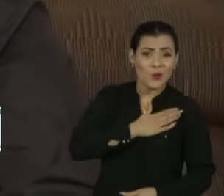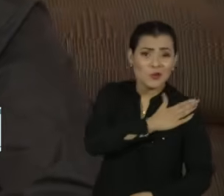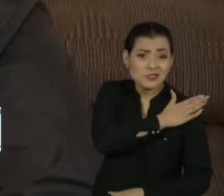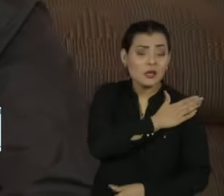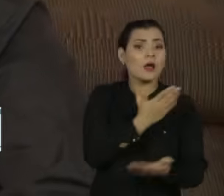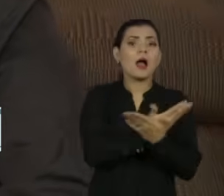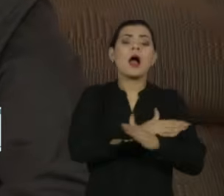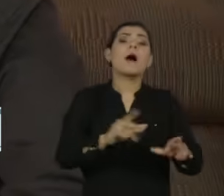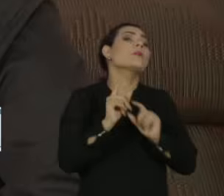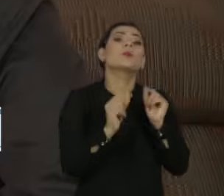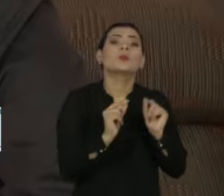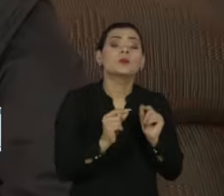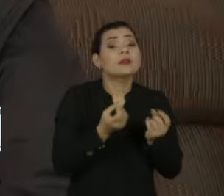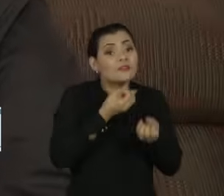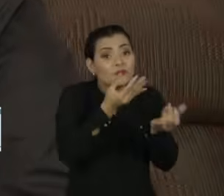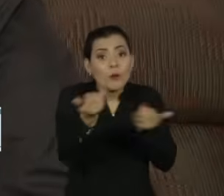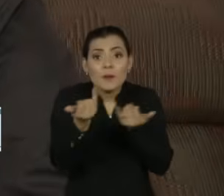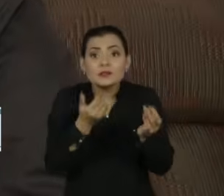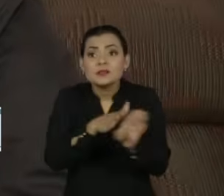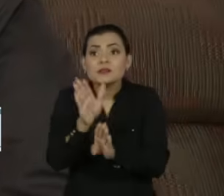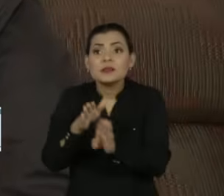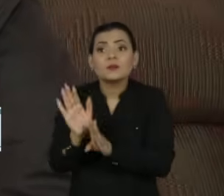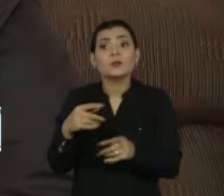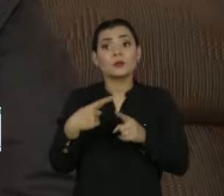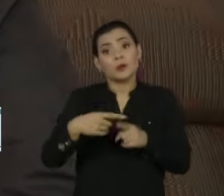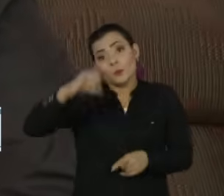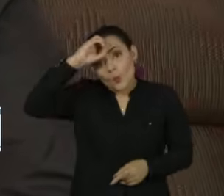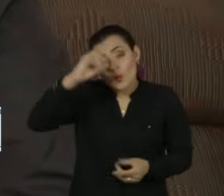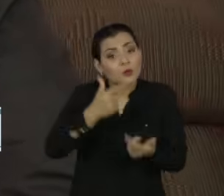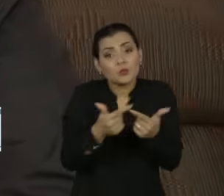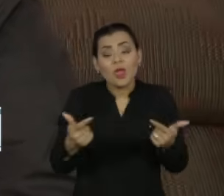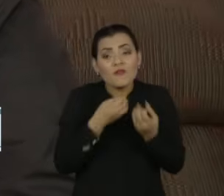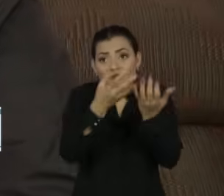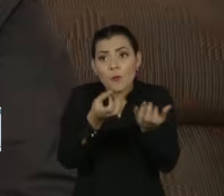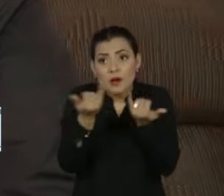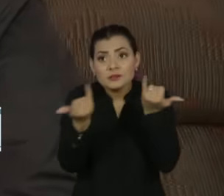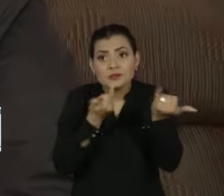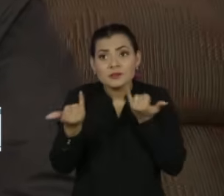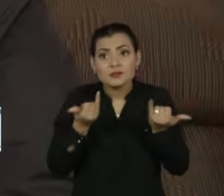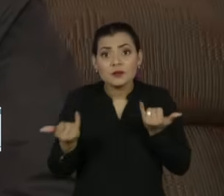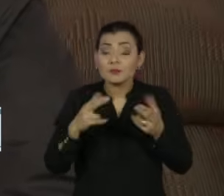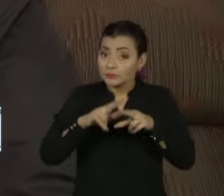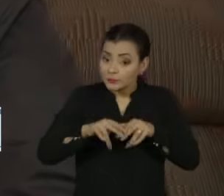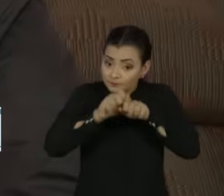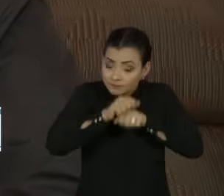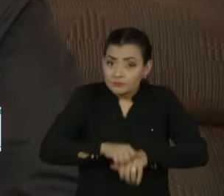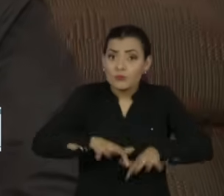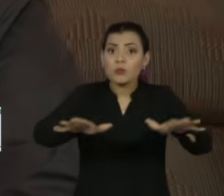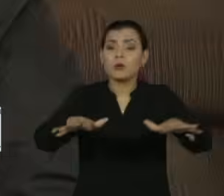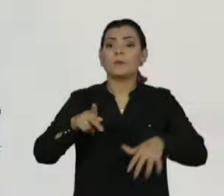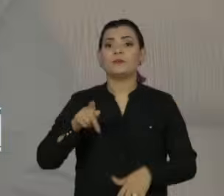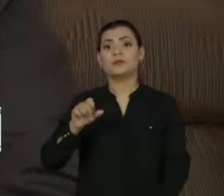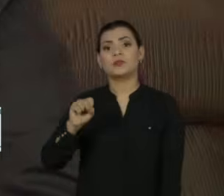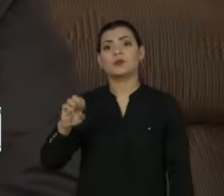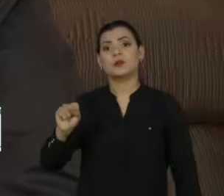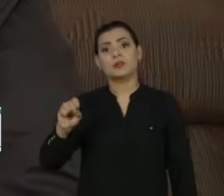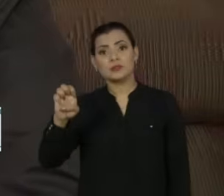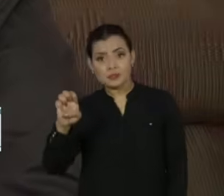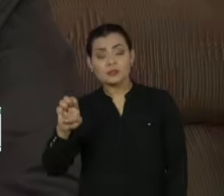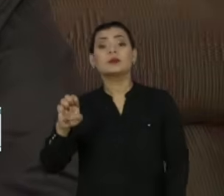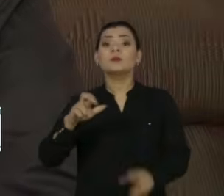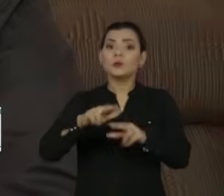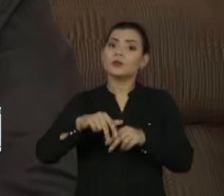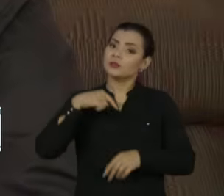com informação. Preconceito nada mais é que ignorância. Quanto mais informação difundida sobre psoríase, então eu acredito